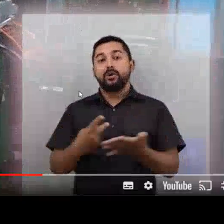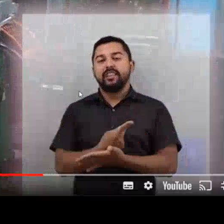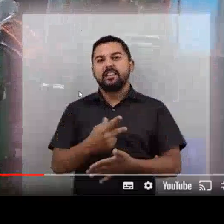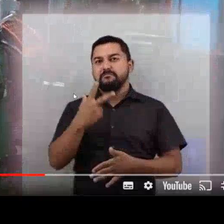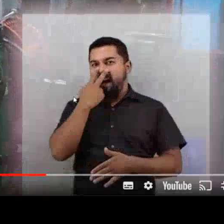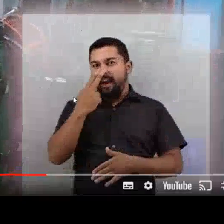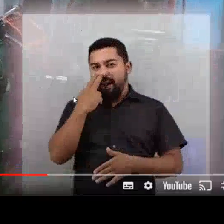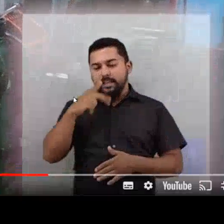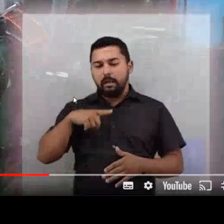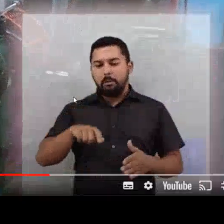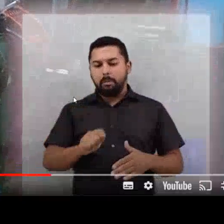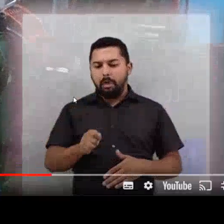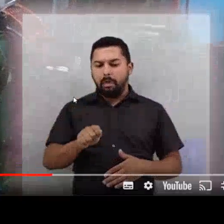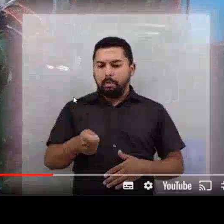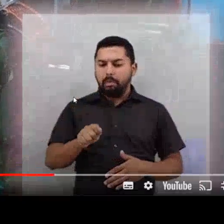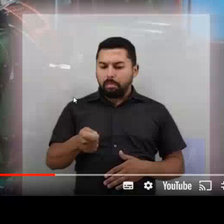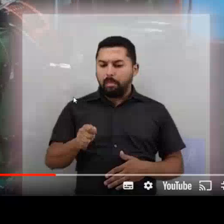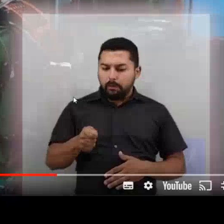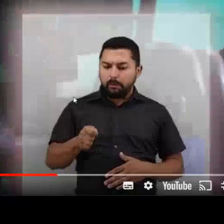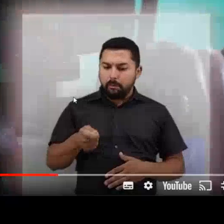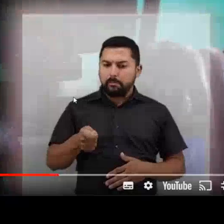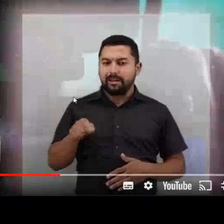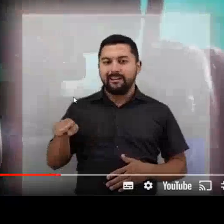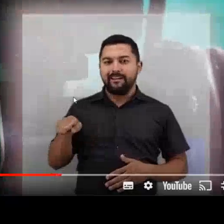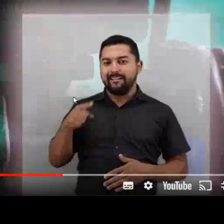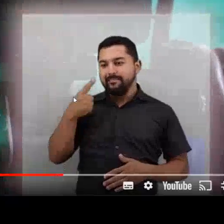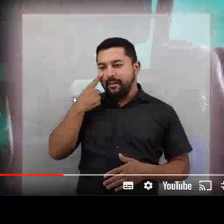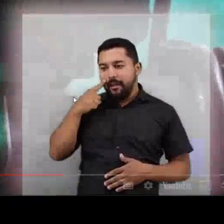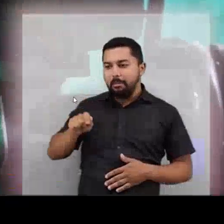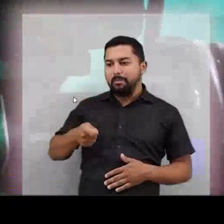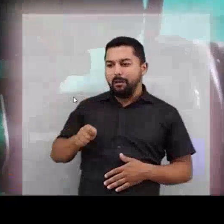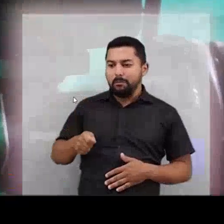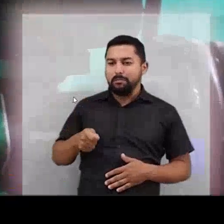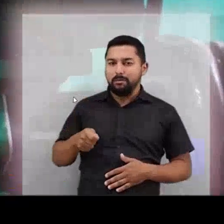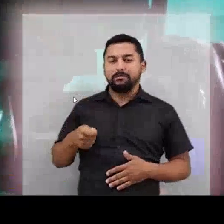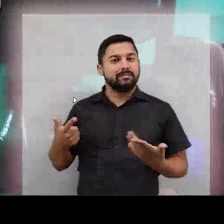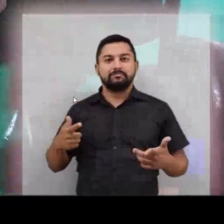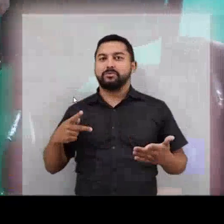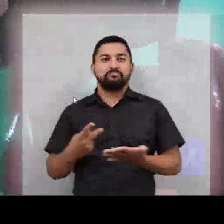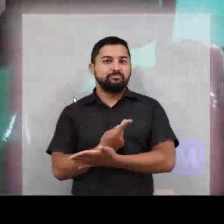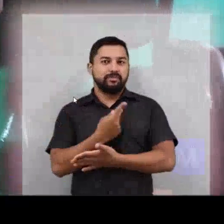E aí vai acontecer aquela famosa batida de pino que você deve estar escutando aqui.